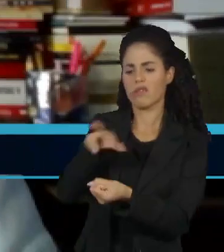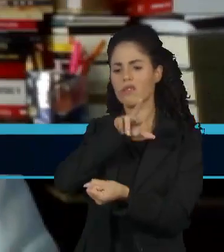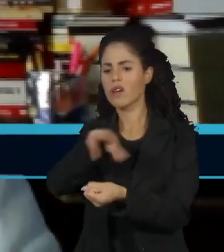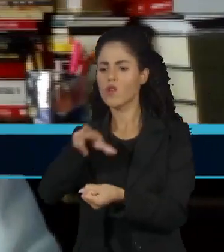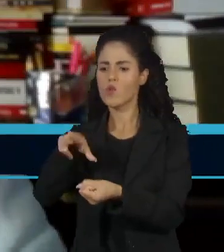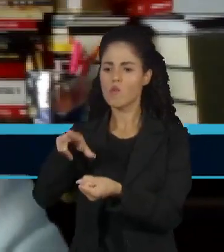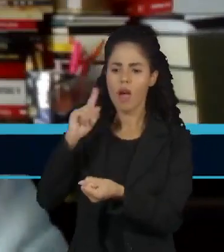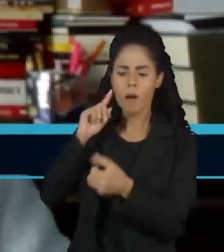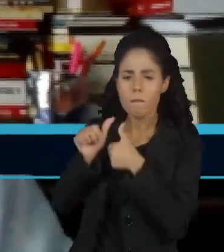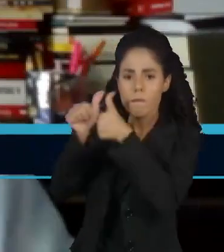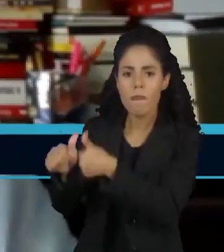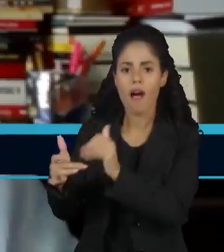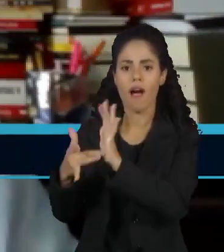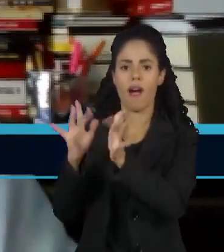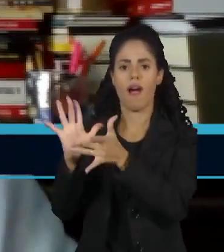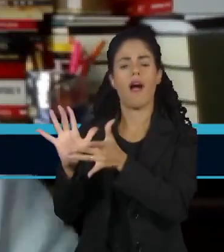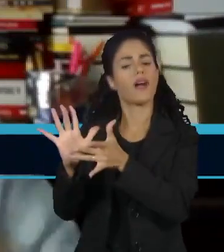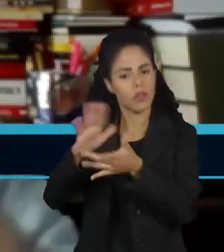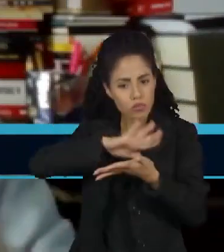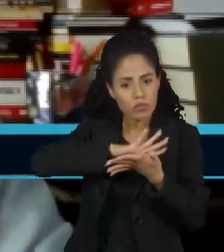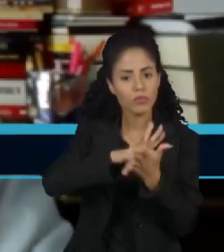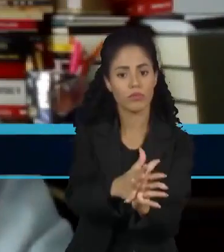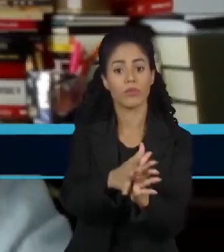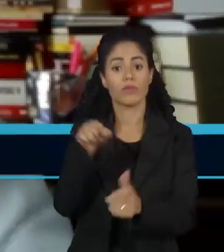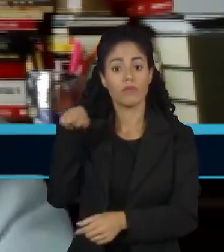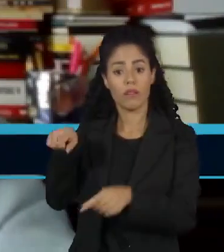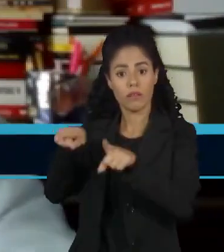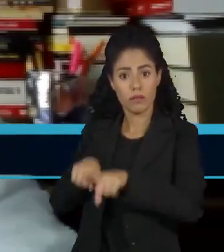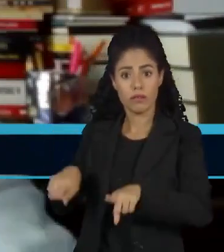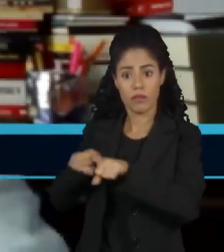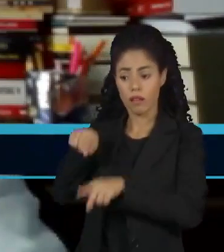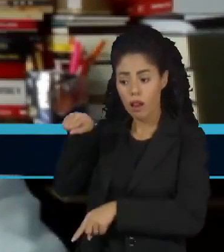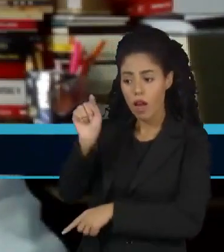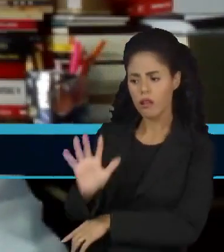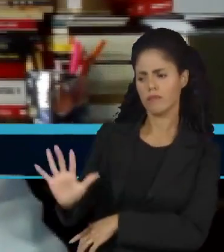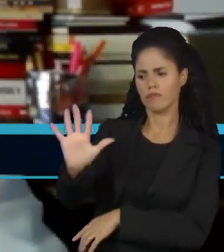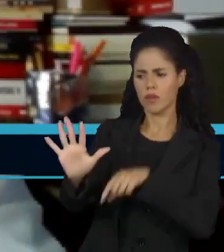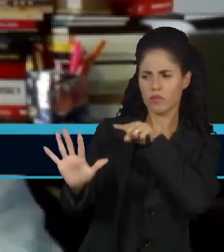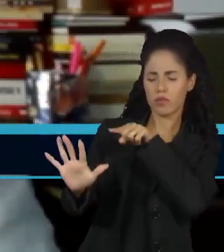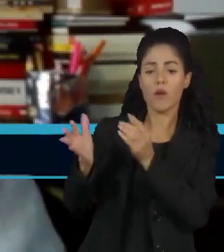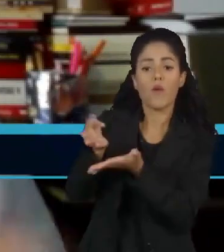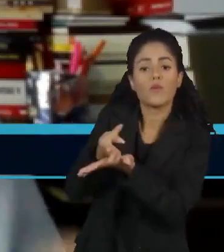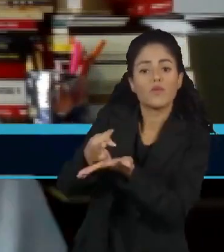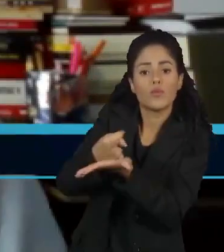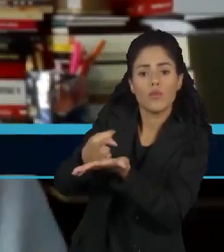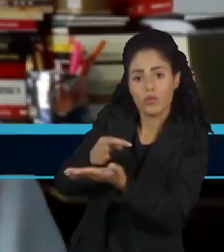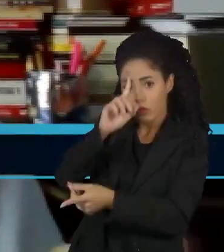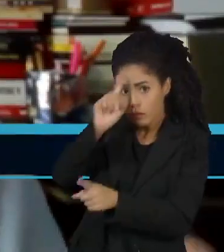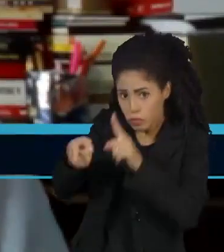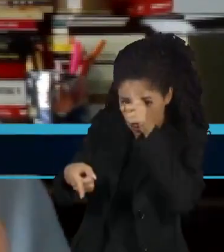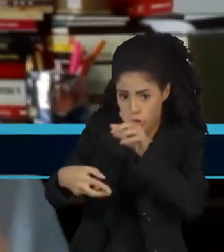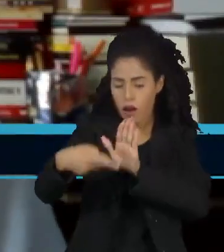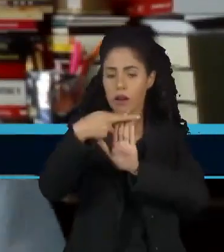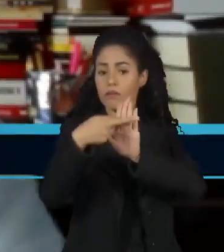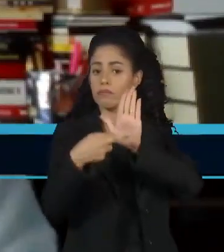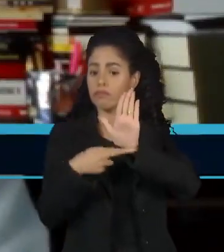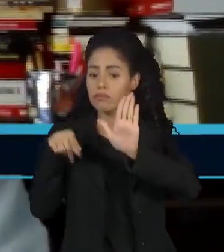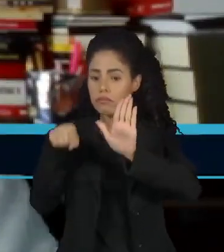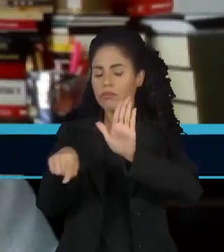fosse a própria imagem da sua religião e que, portanto, a imagem da teologia do domínio, da submissão do